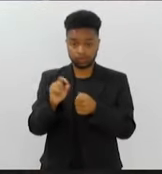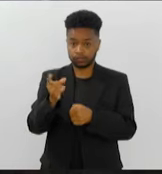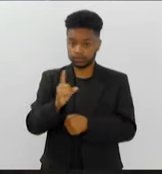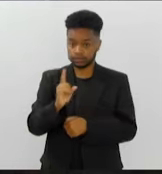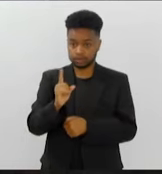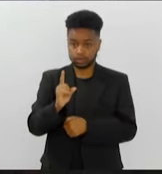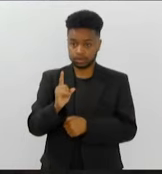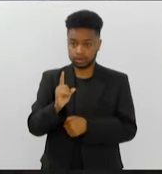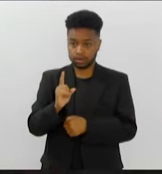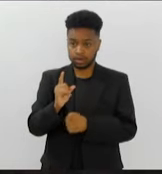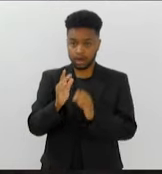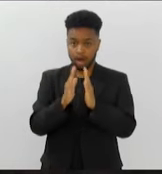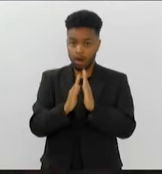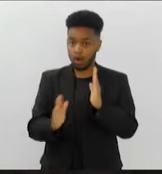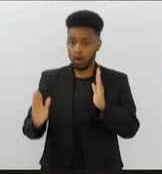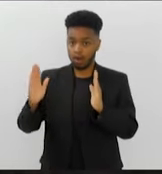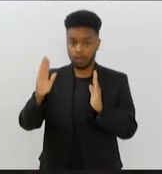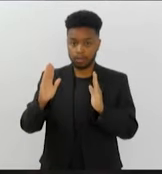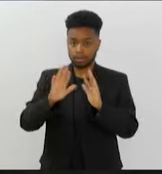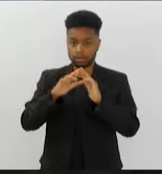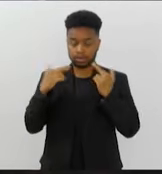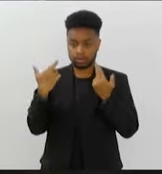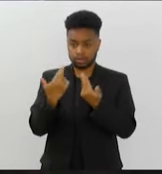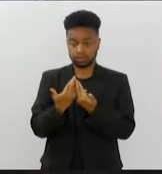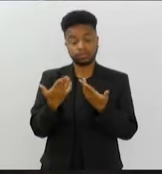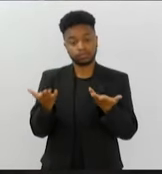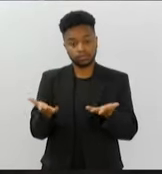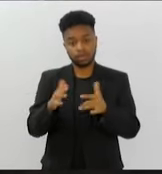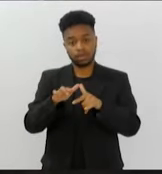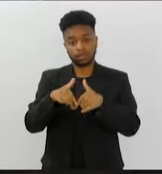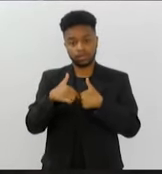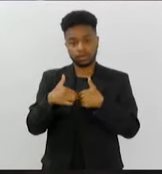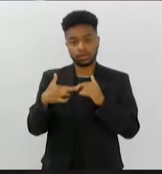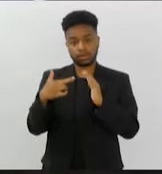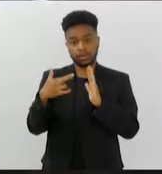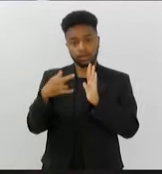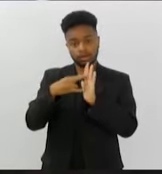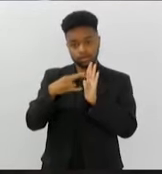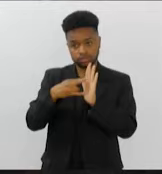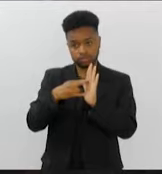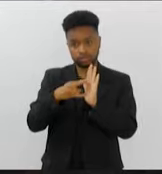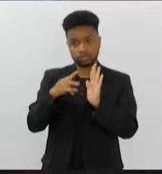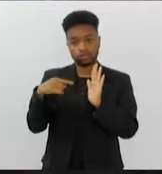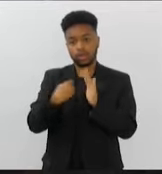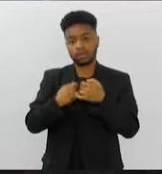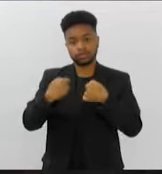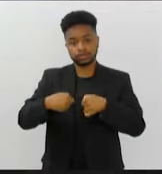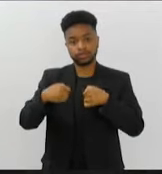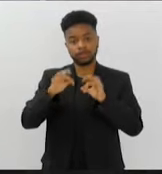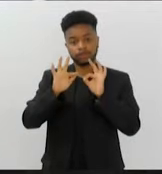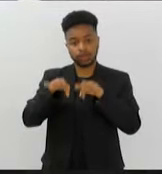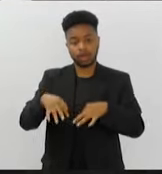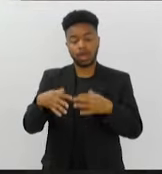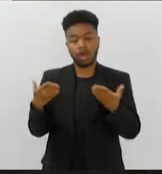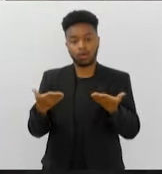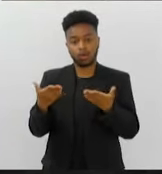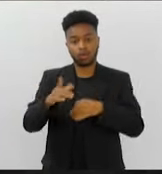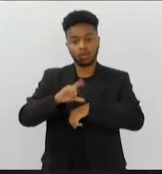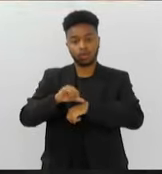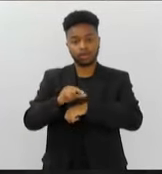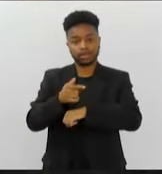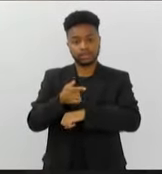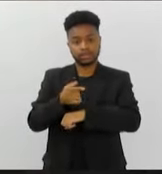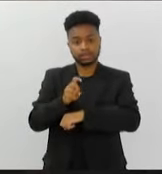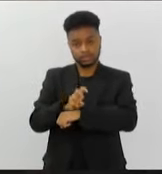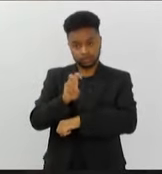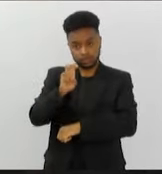não fizemos a prorrogação da sessão. Então, por questão regimental, a sessão precisa ser concluída agora, às 17 horas. Então, e